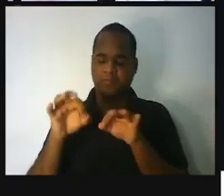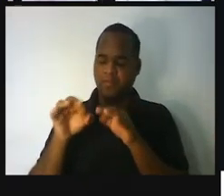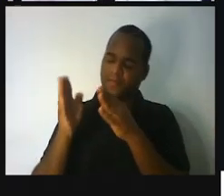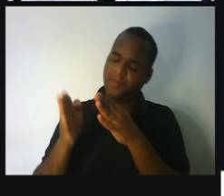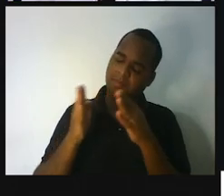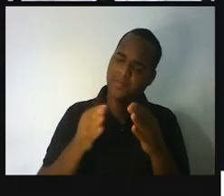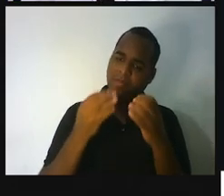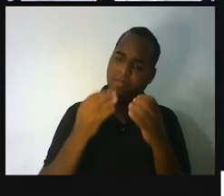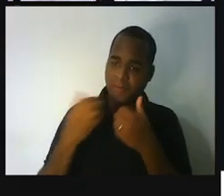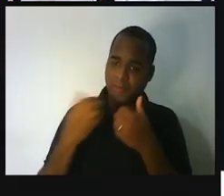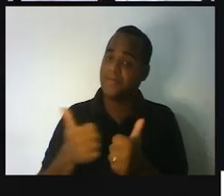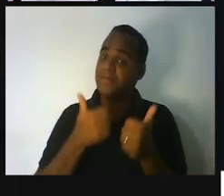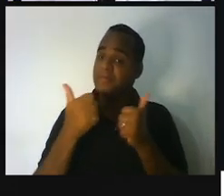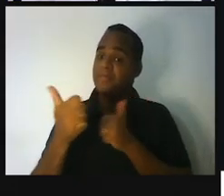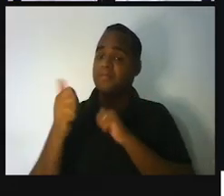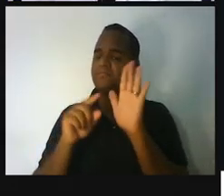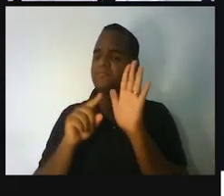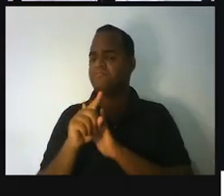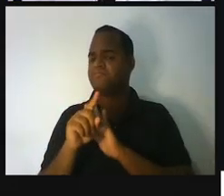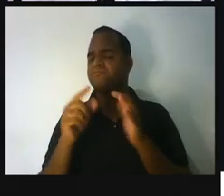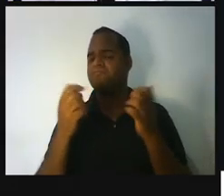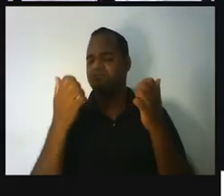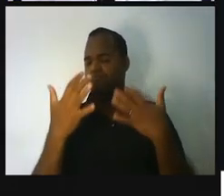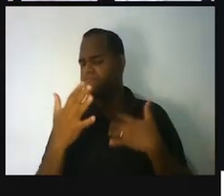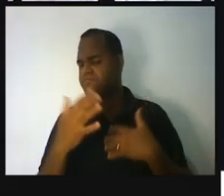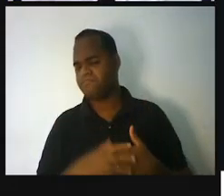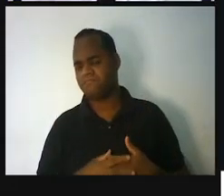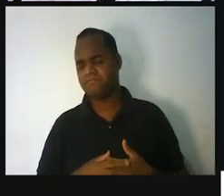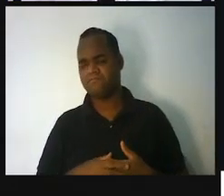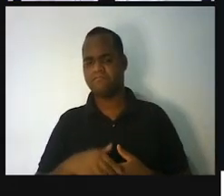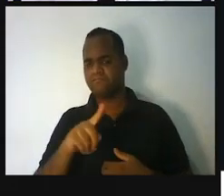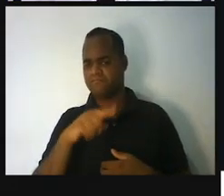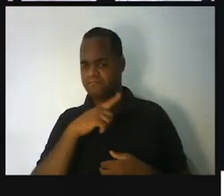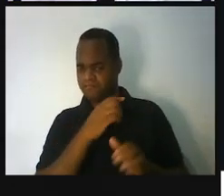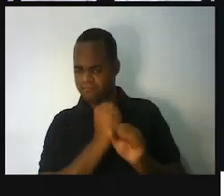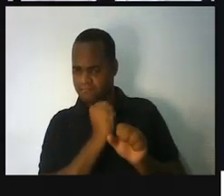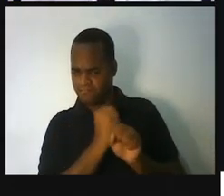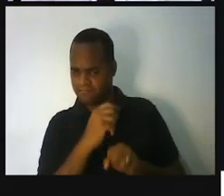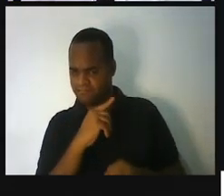uma coisa para mim. Teve cálculo?